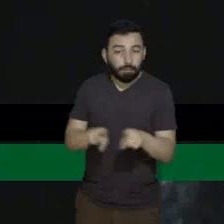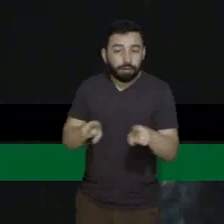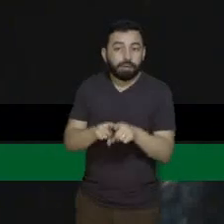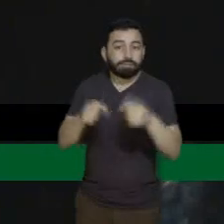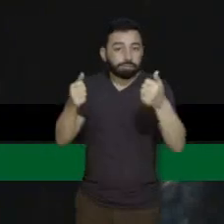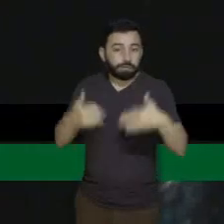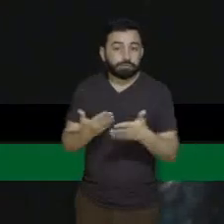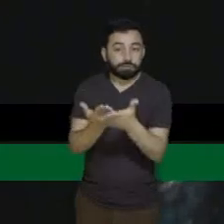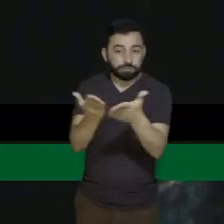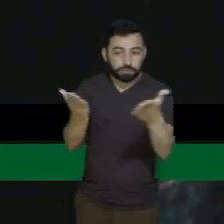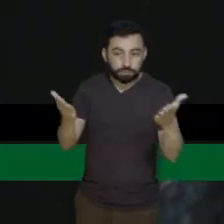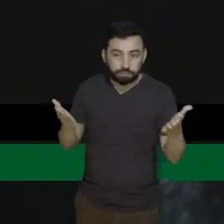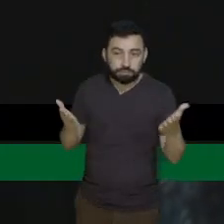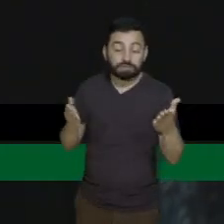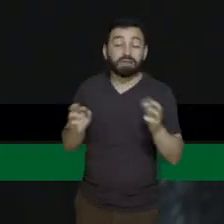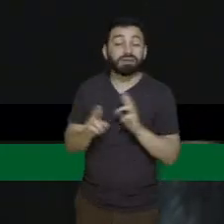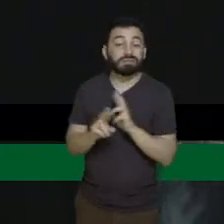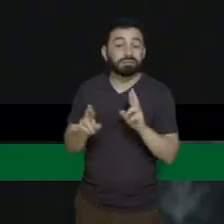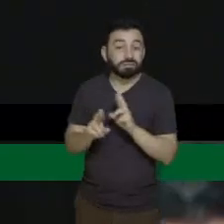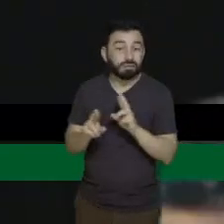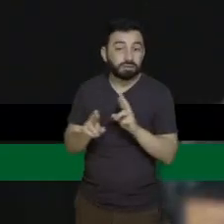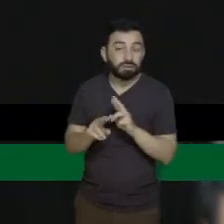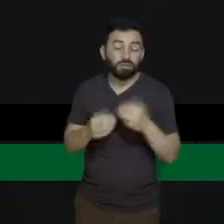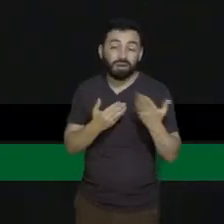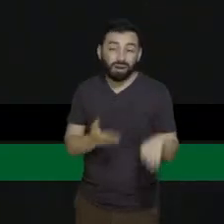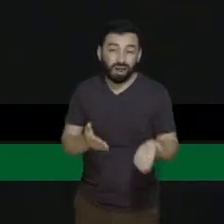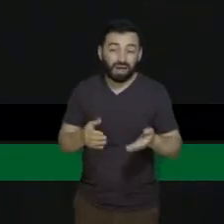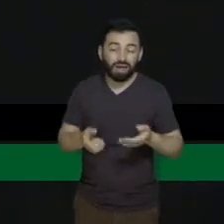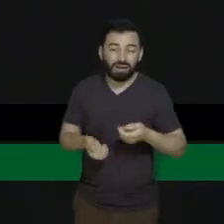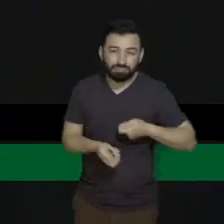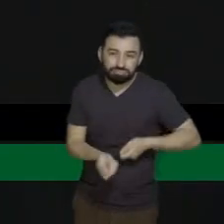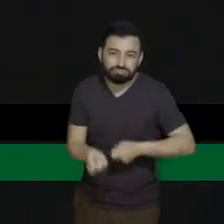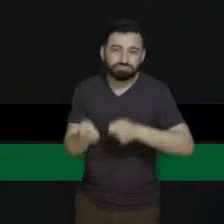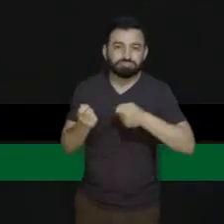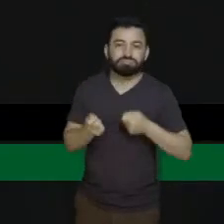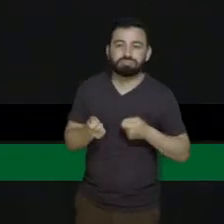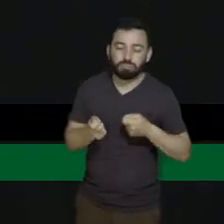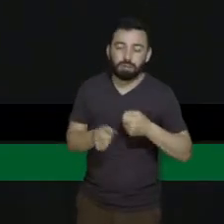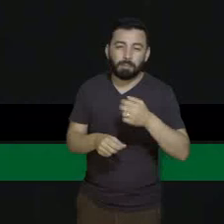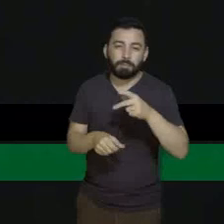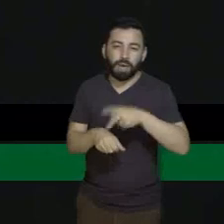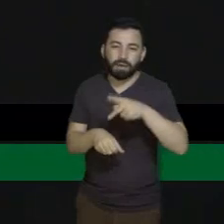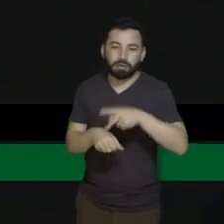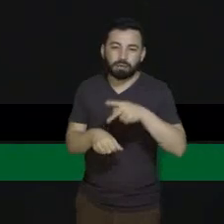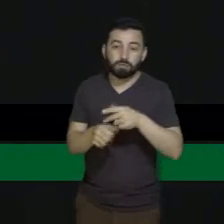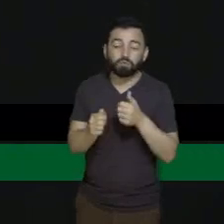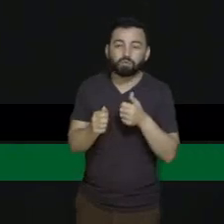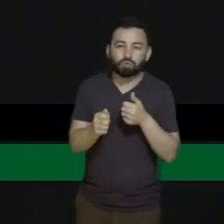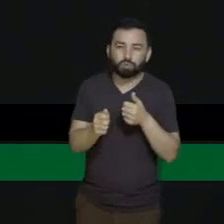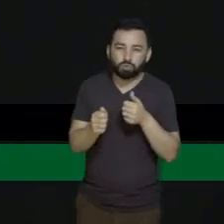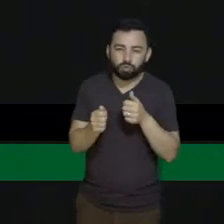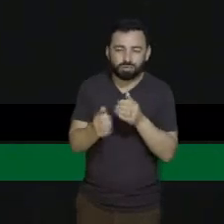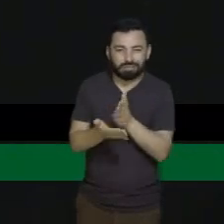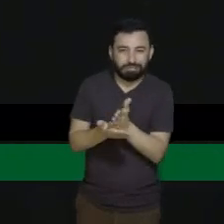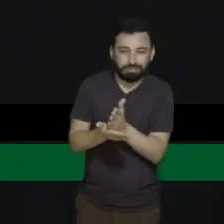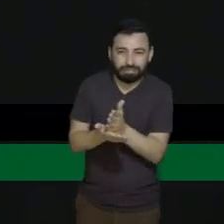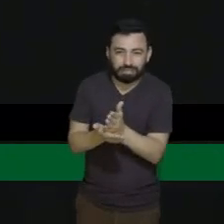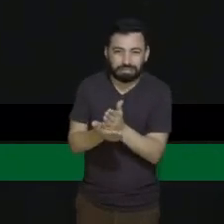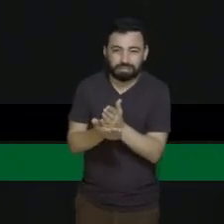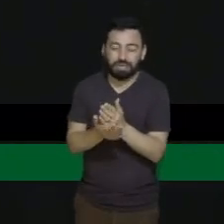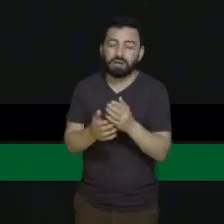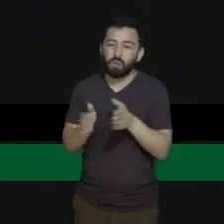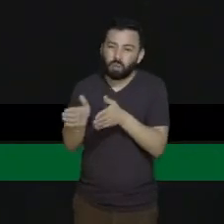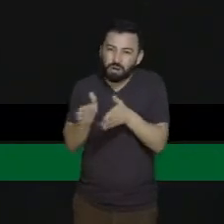senhores com relação à Caixa de Brita, na divisa com o rio Uruguai. Muitas vidas